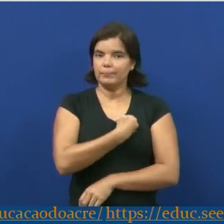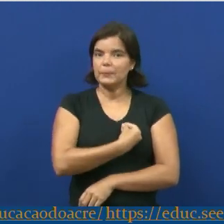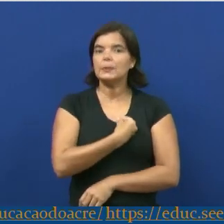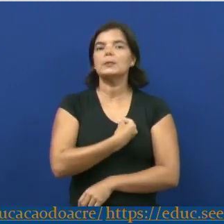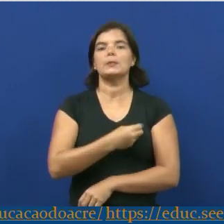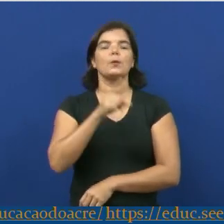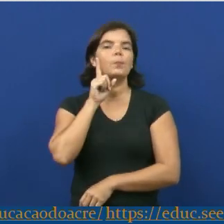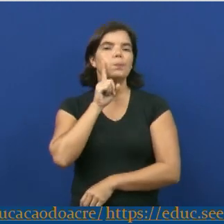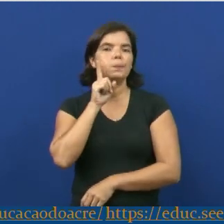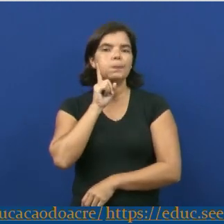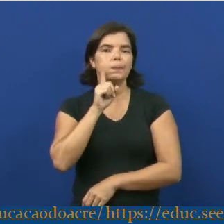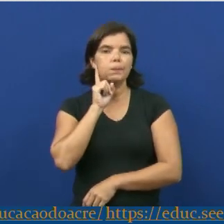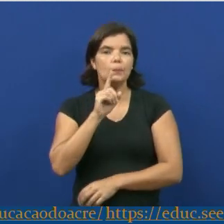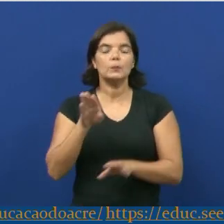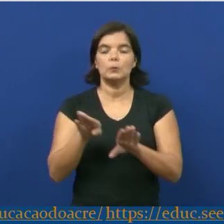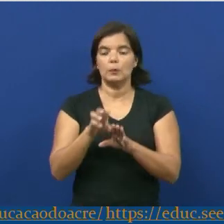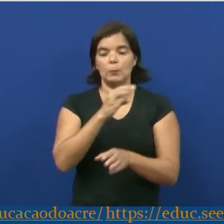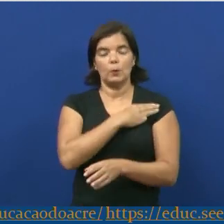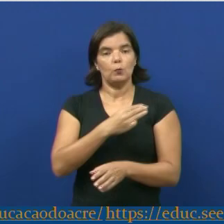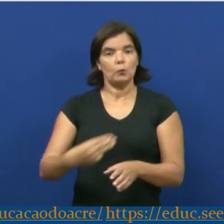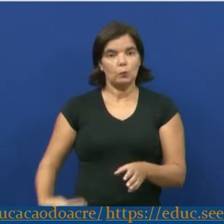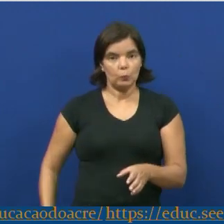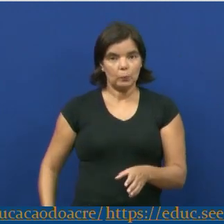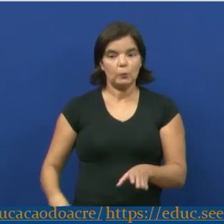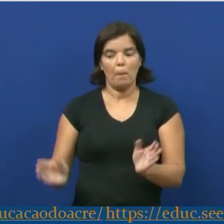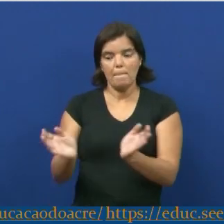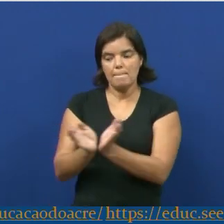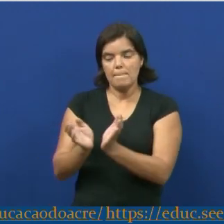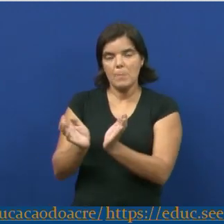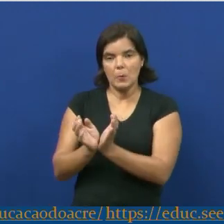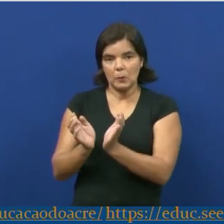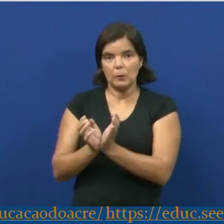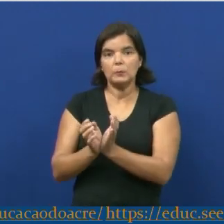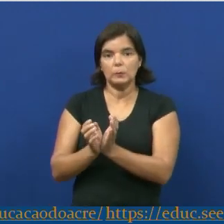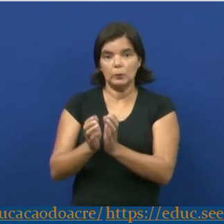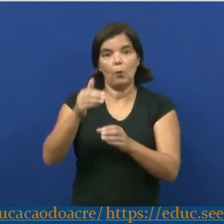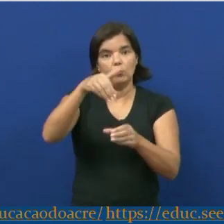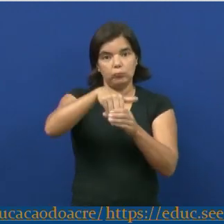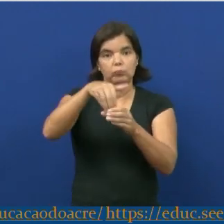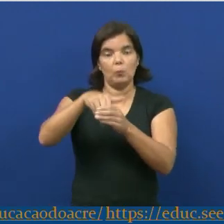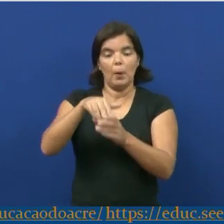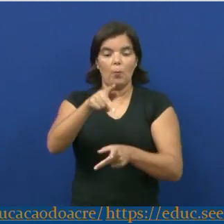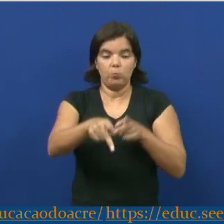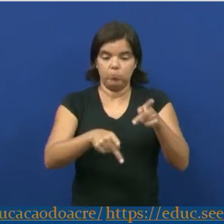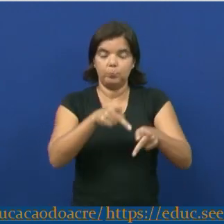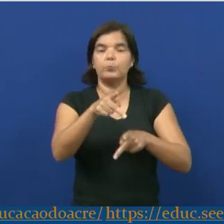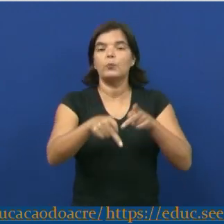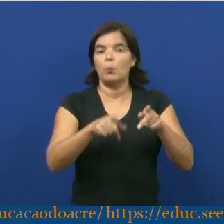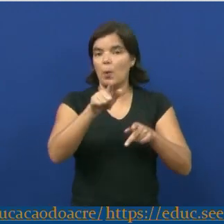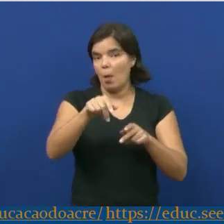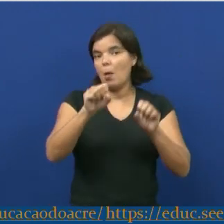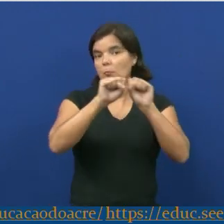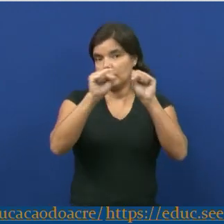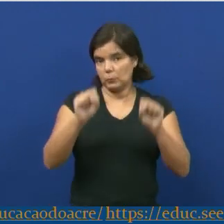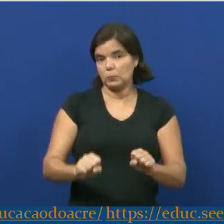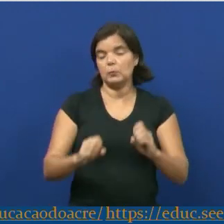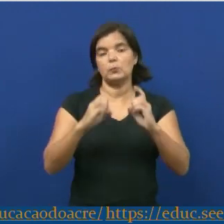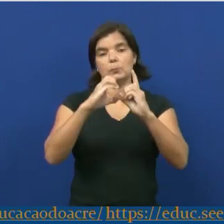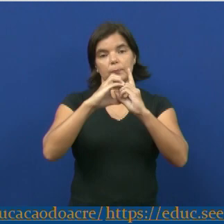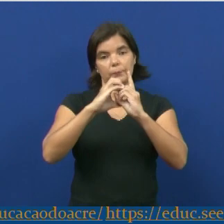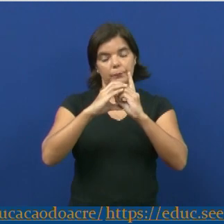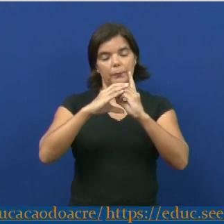Inglaterra, os ministros, né, e os membros do parlamento, eles são eleitos pelo povo, então é um sistema